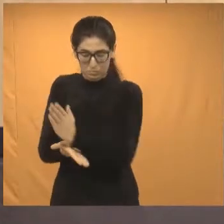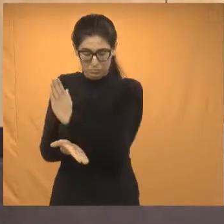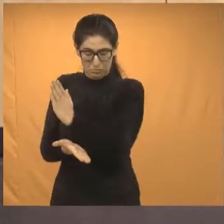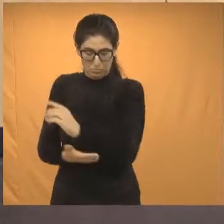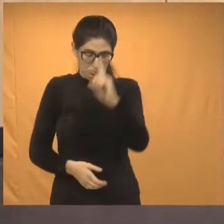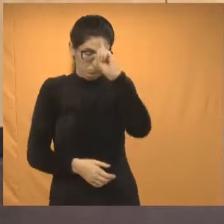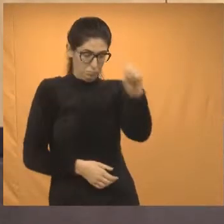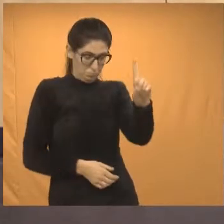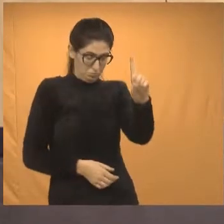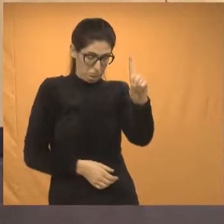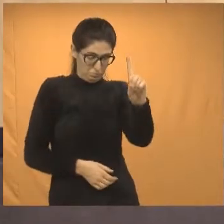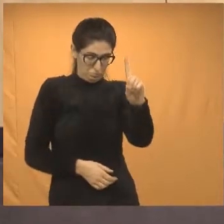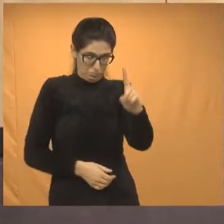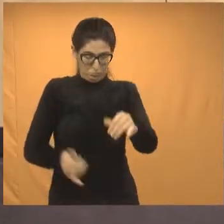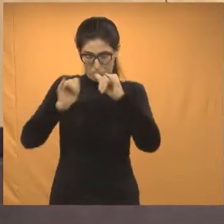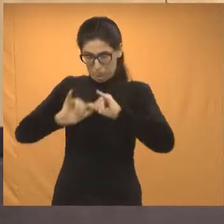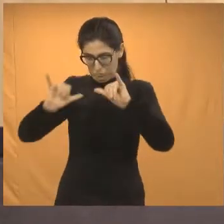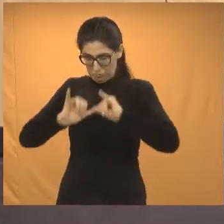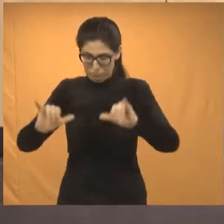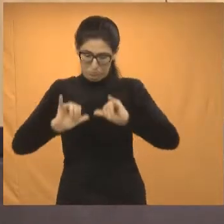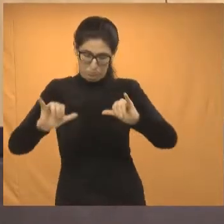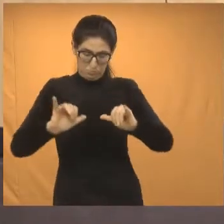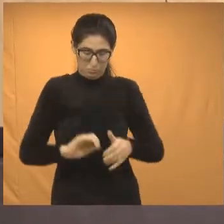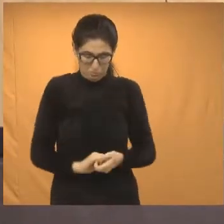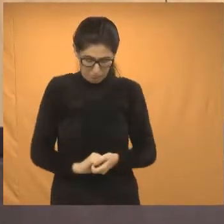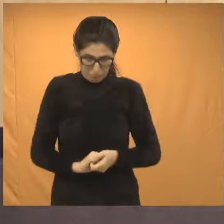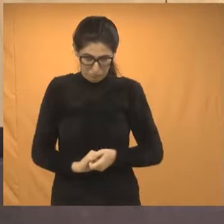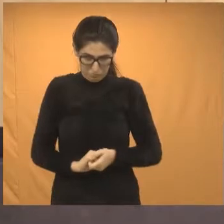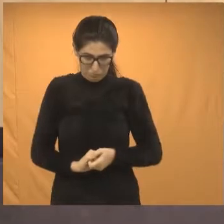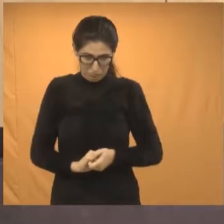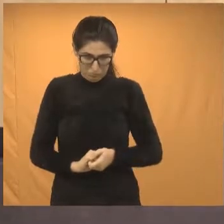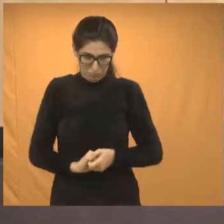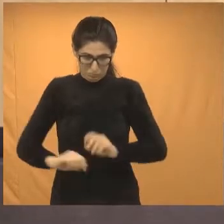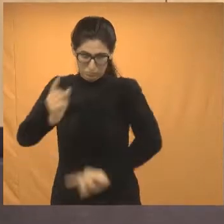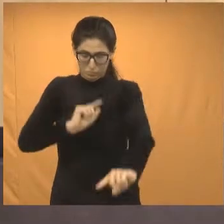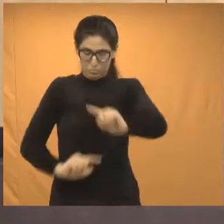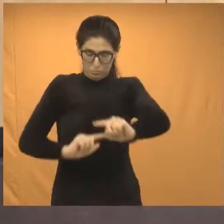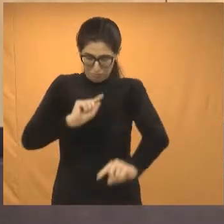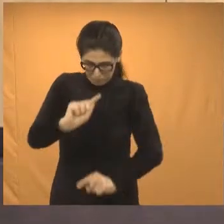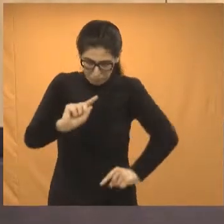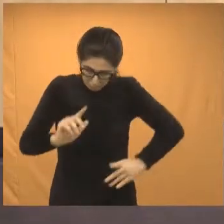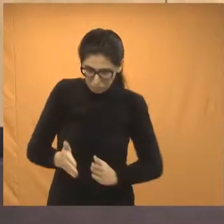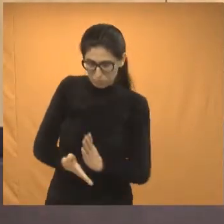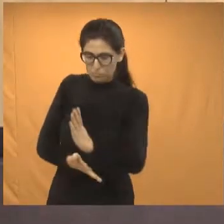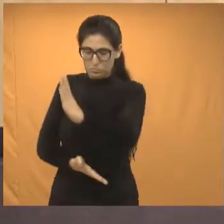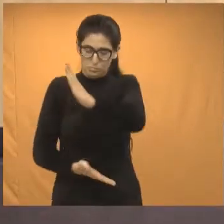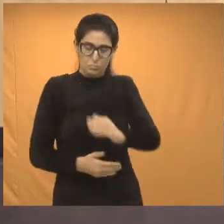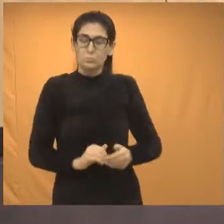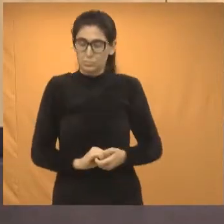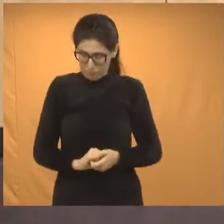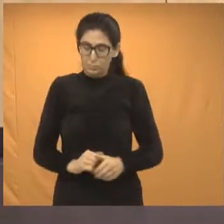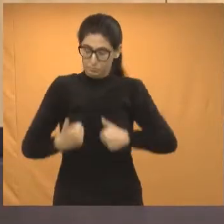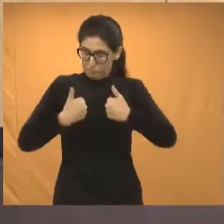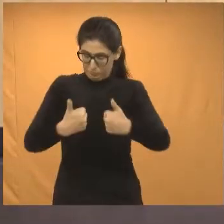na data de sua publicação, revogadas as disposições em